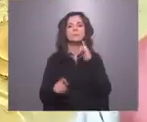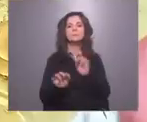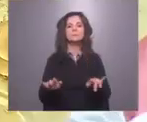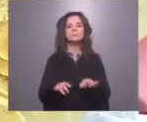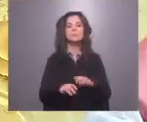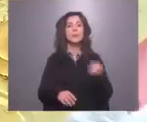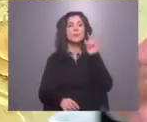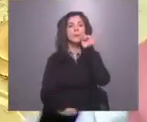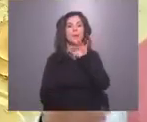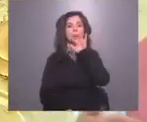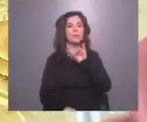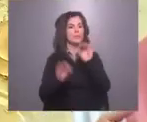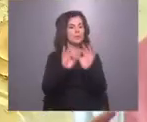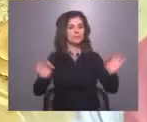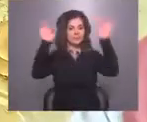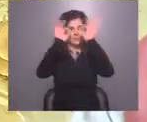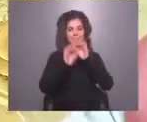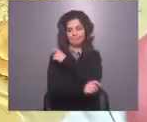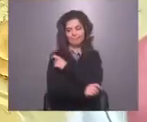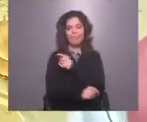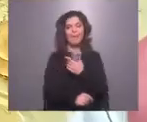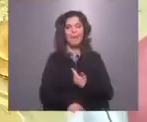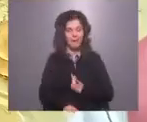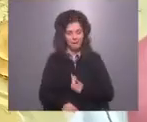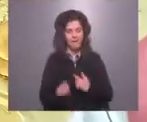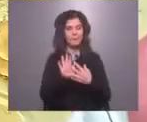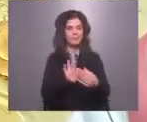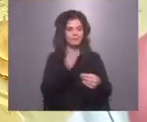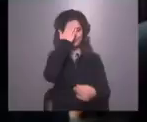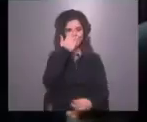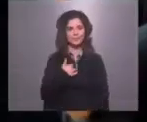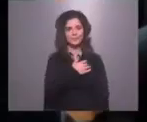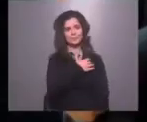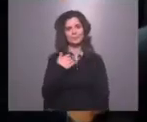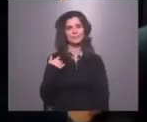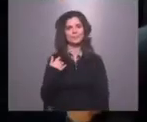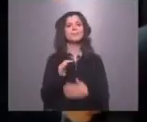Em nome do Pai, do Filho e do Espírito Santo.